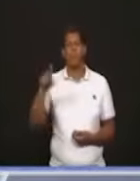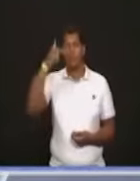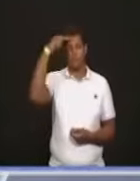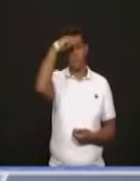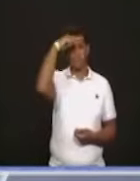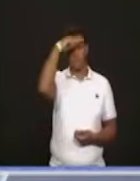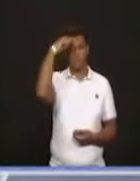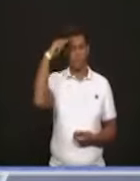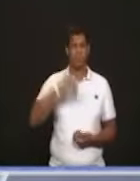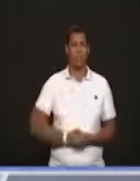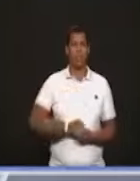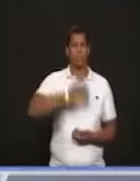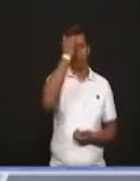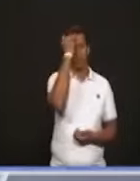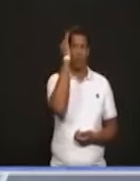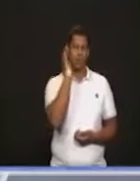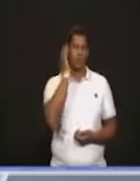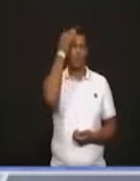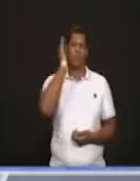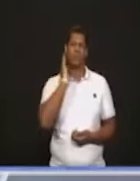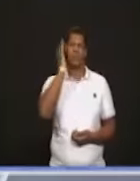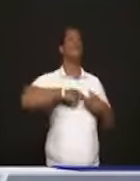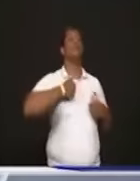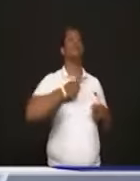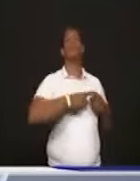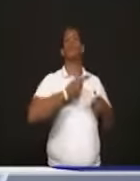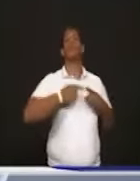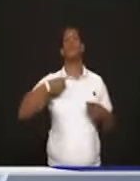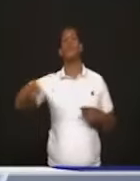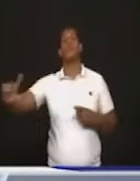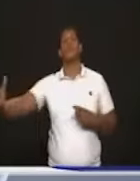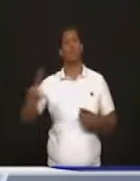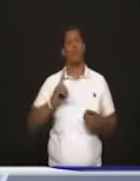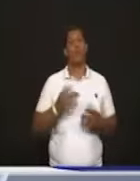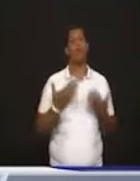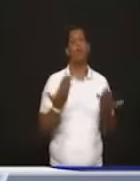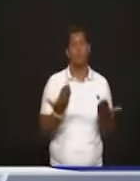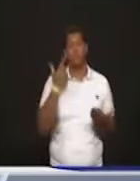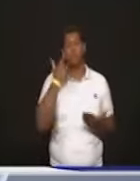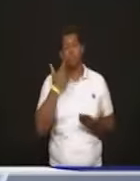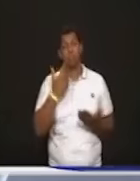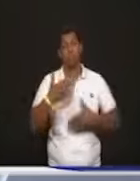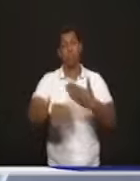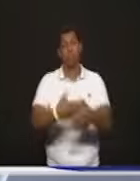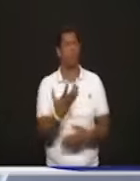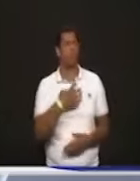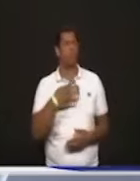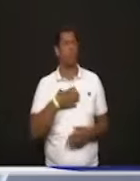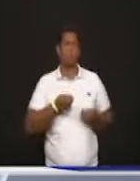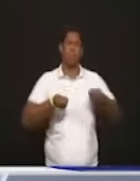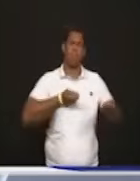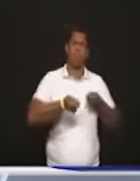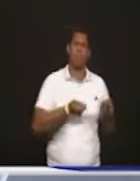melhor pro Pablo Marchal do que pros outros eu acho que tá todo mundo perdendo em relação a isso e o prefeito ele tá me